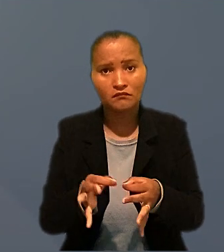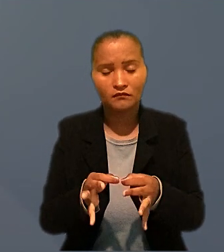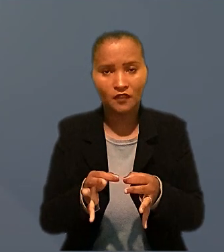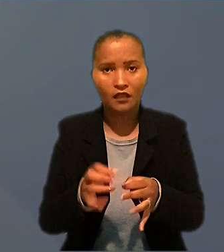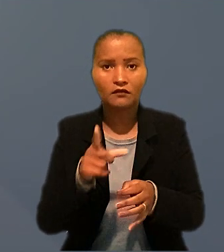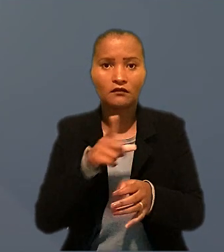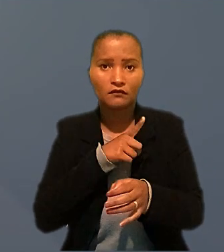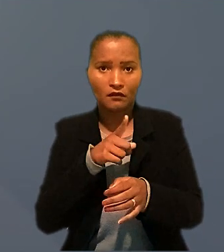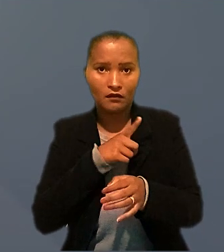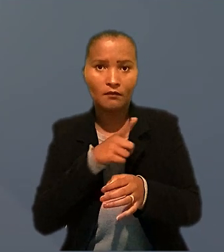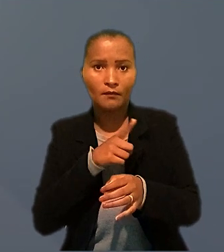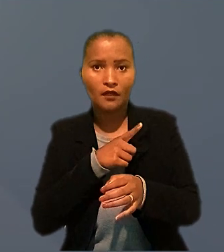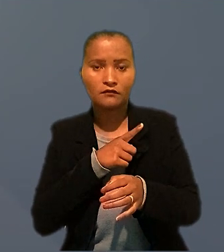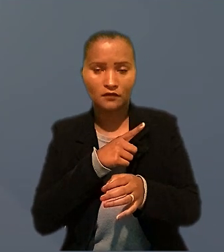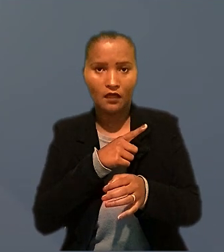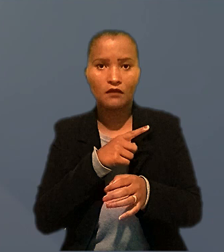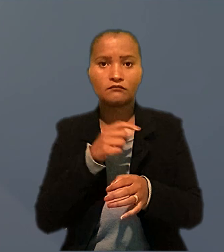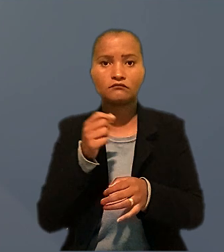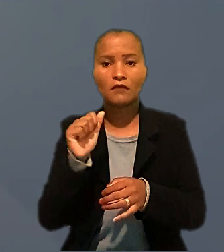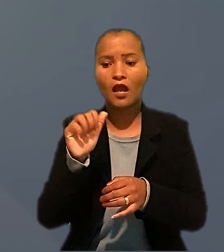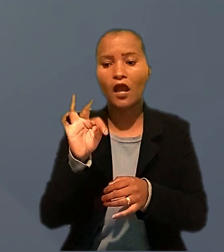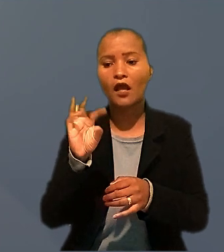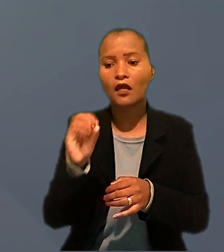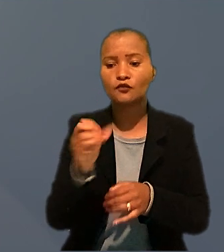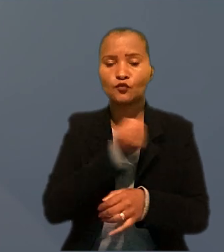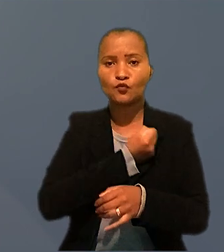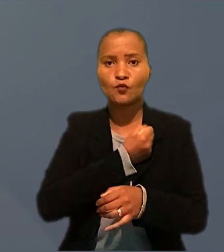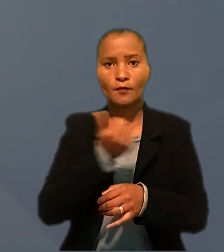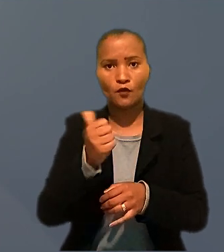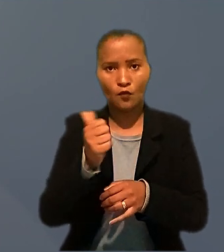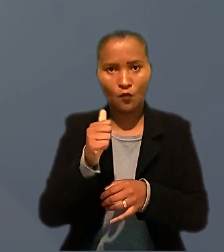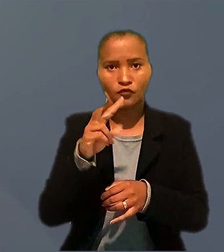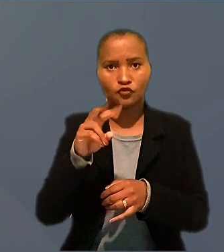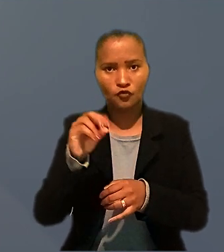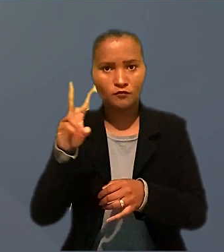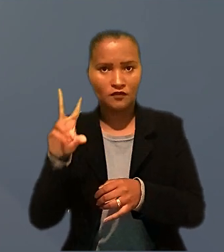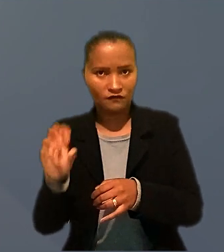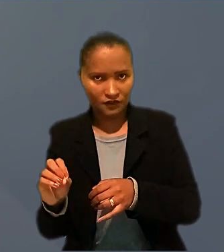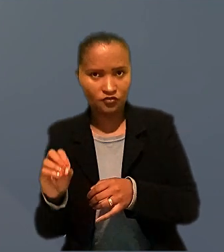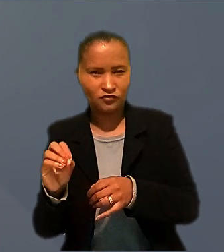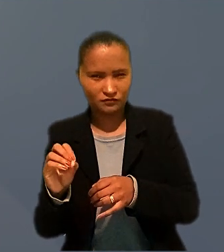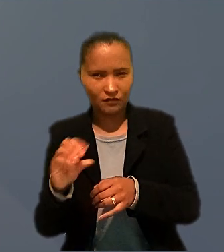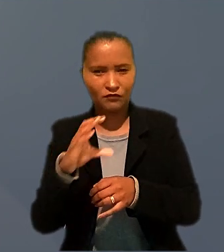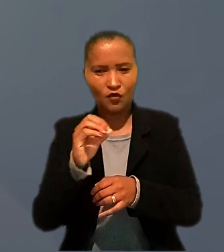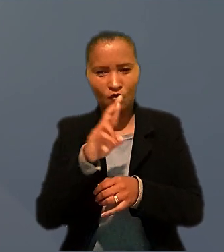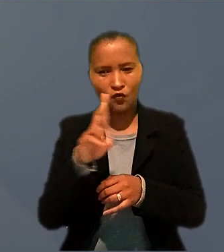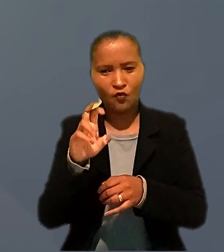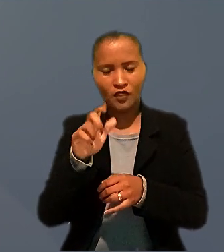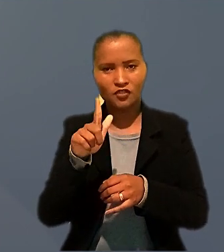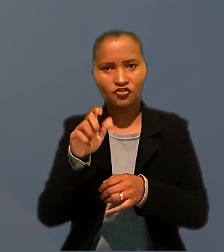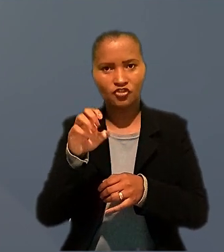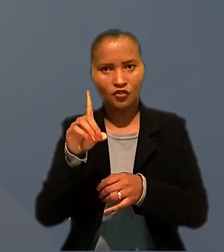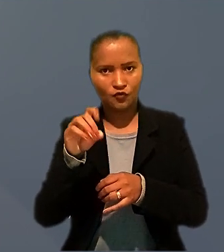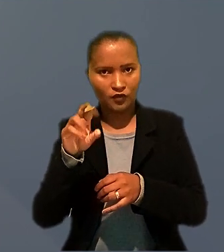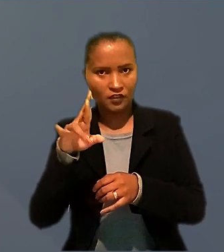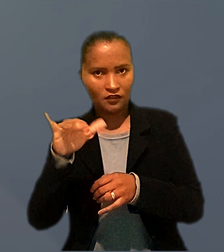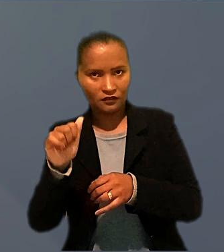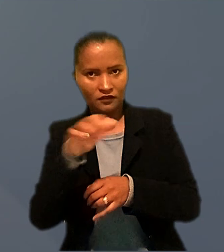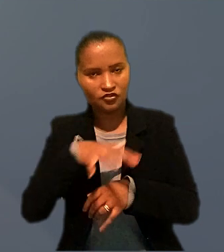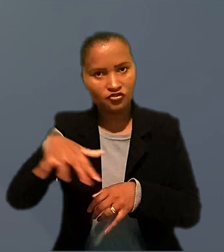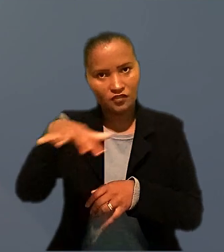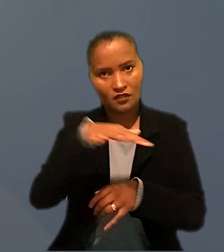e justificado, além de ter observado o ato número 11 de 2020 da Corregedoria Geral da Justiça do Trabalho,